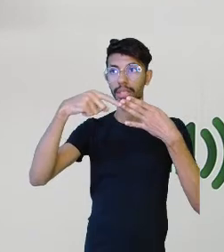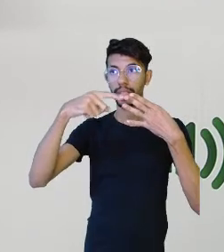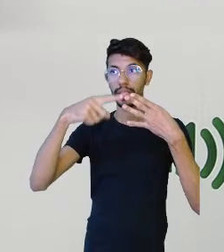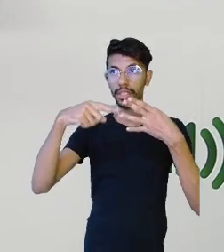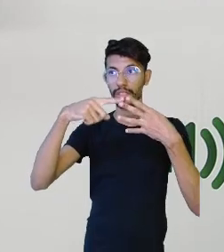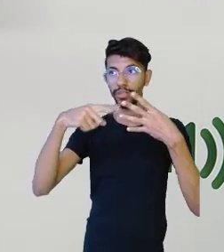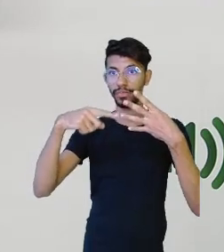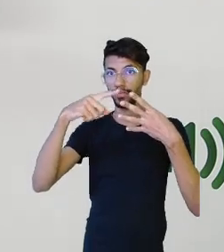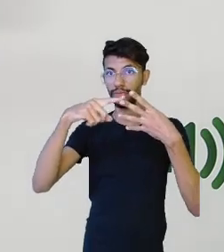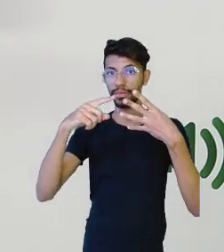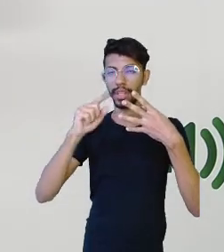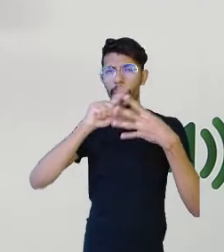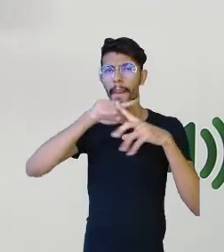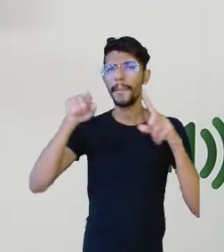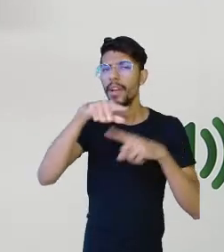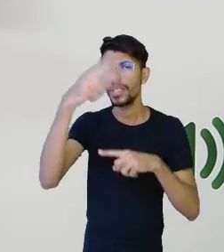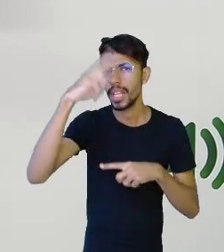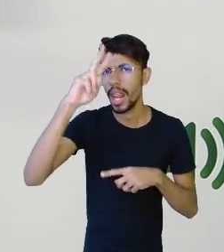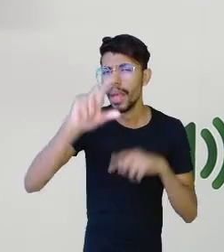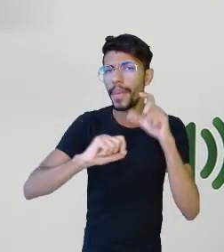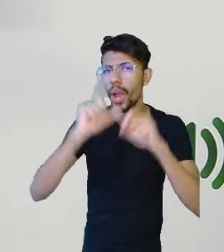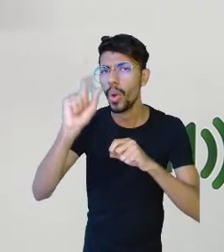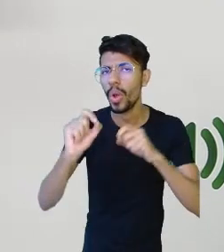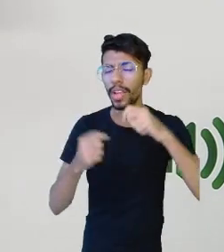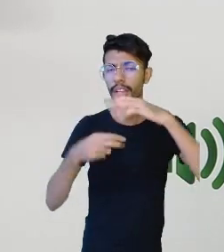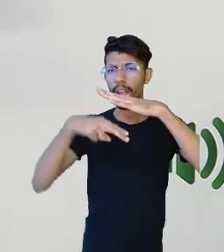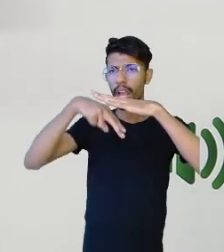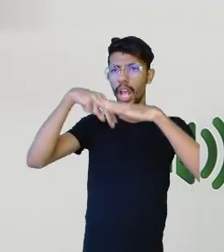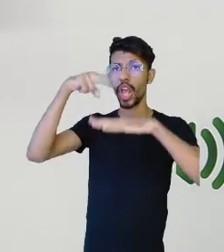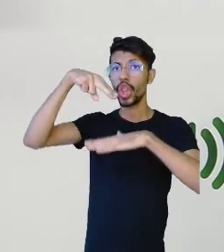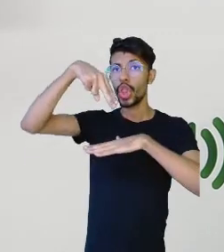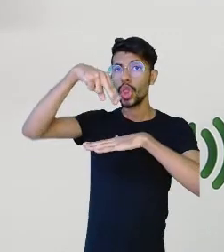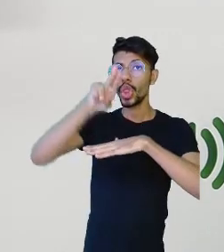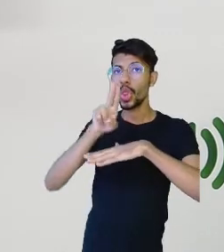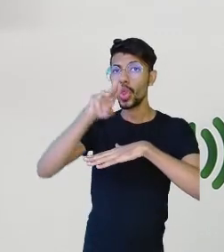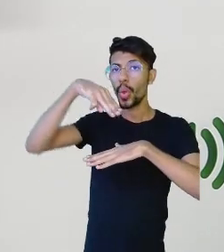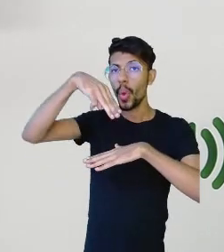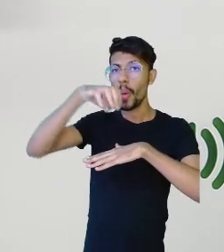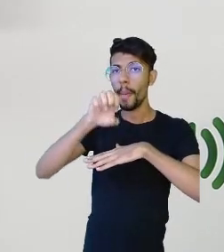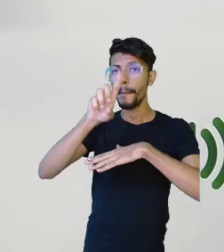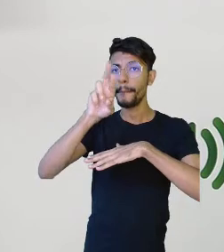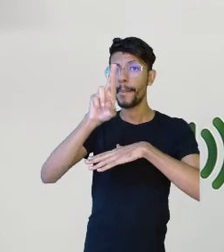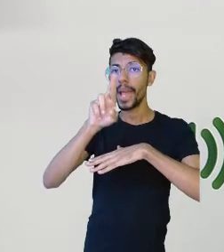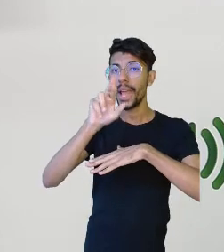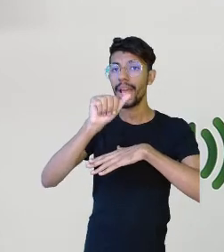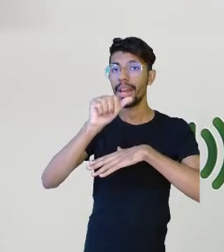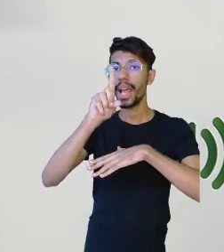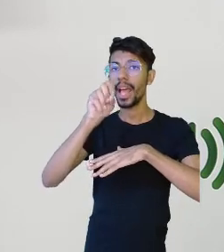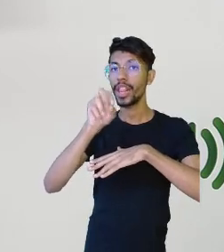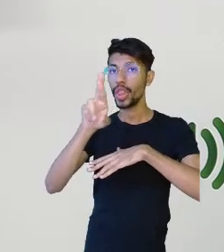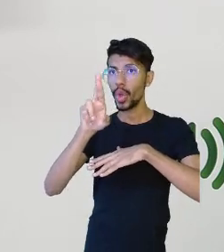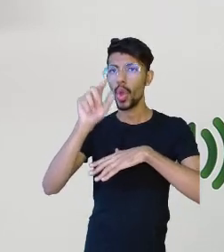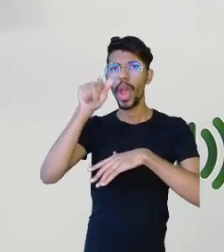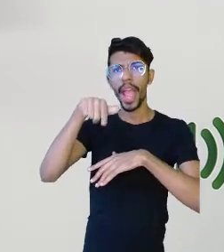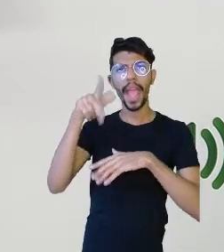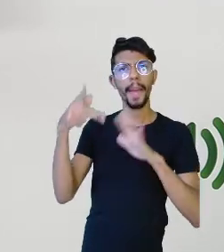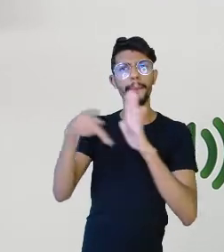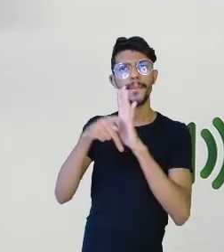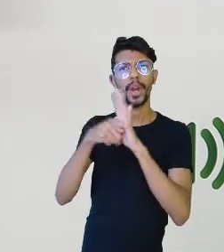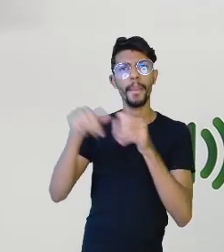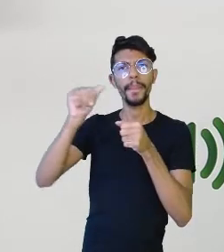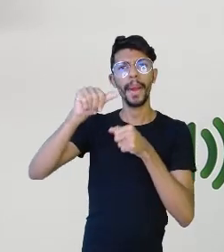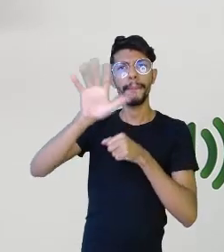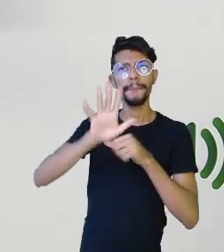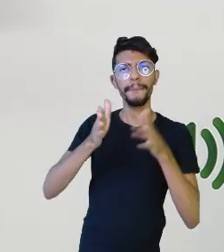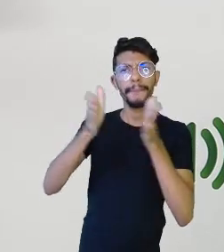o numerador é a parte que eu considero do todo, é a parte que eu usei, é a parte